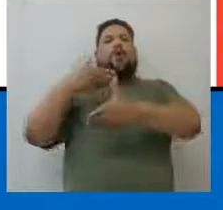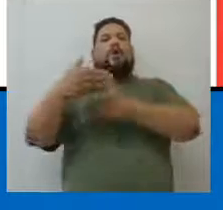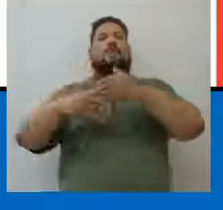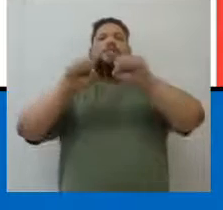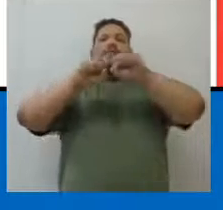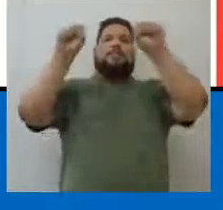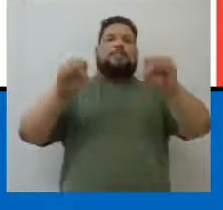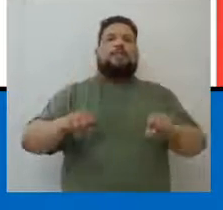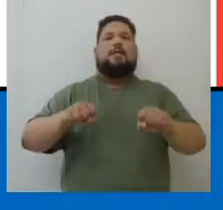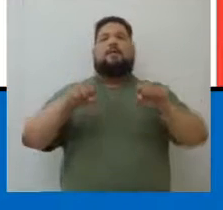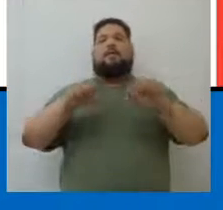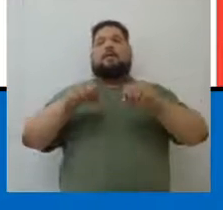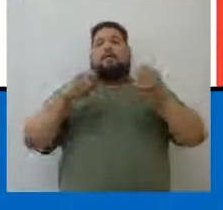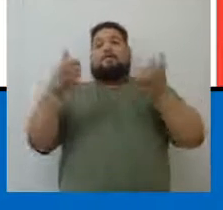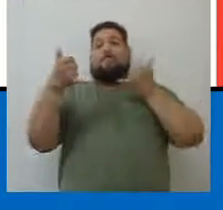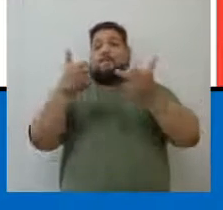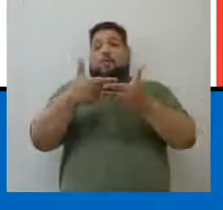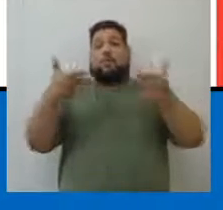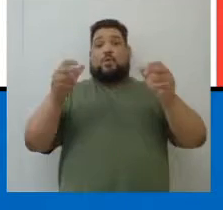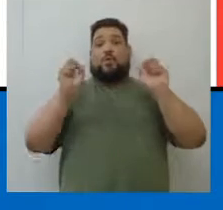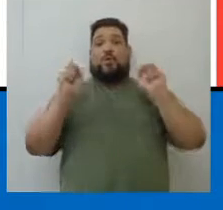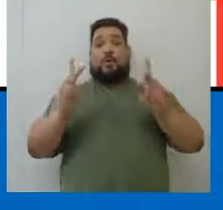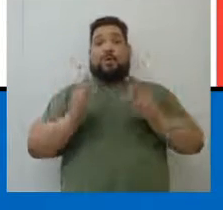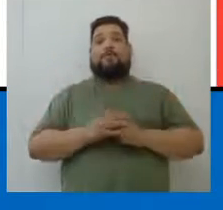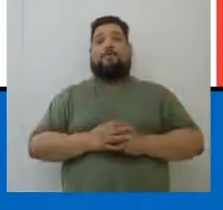informação. Ok, vamos lá.